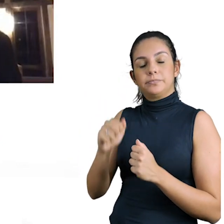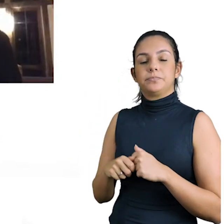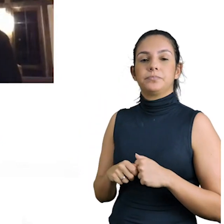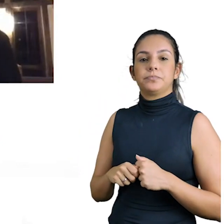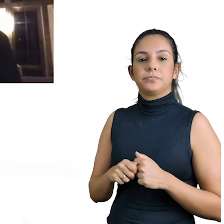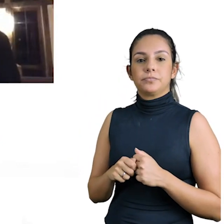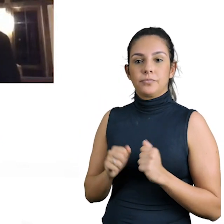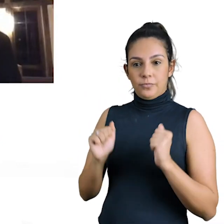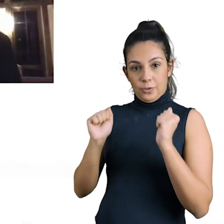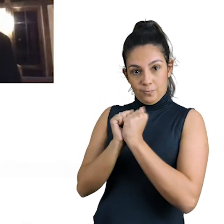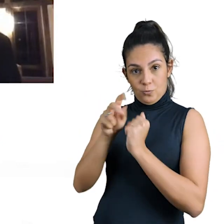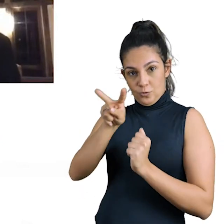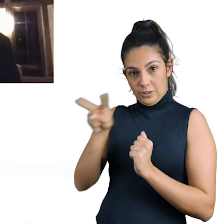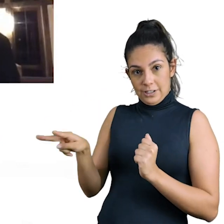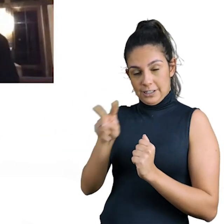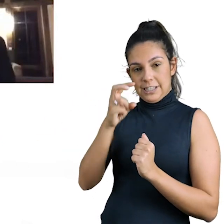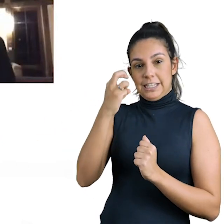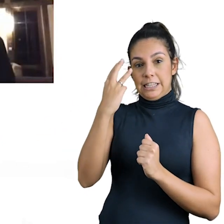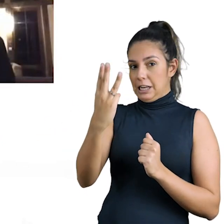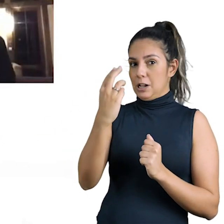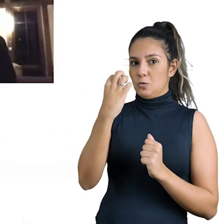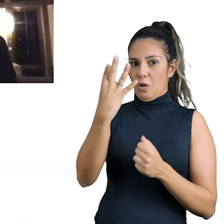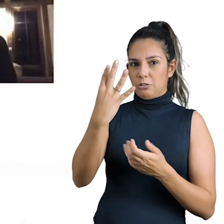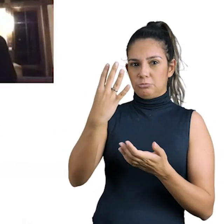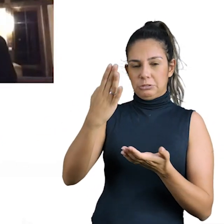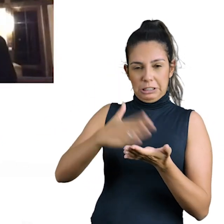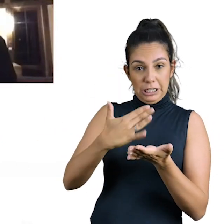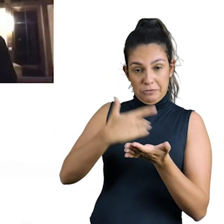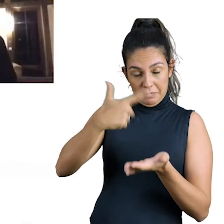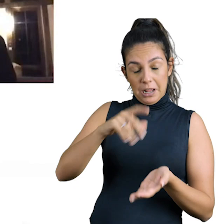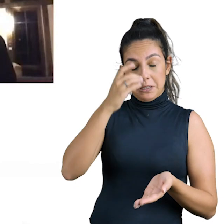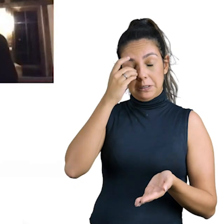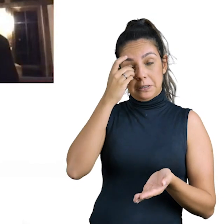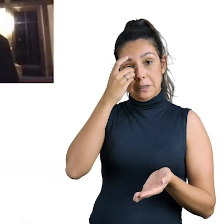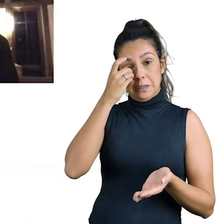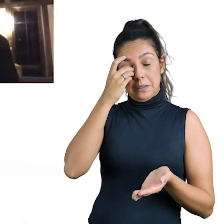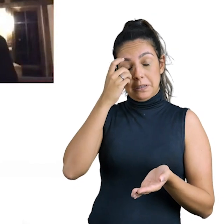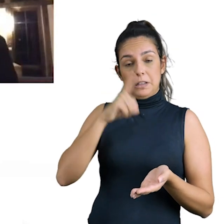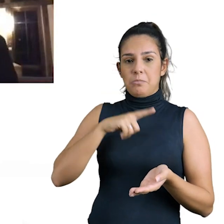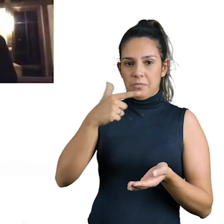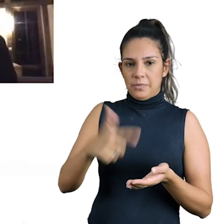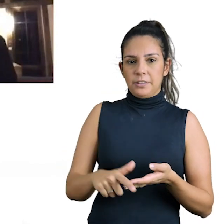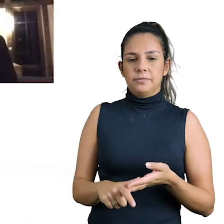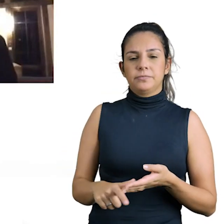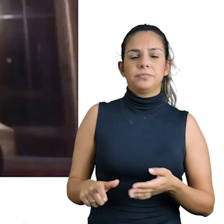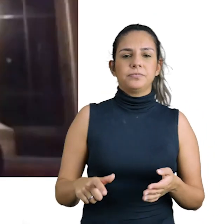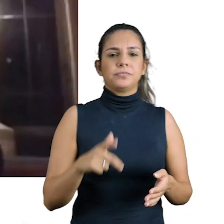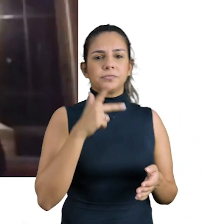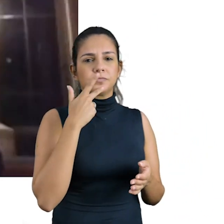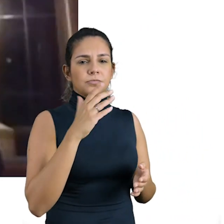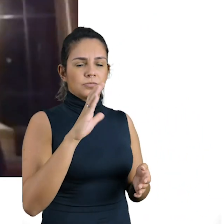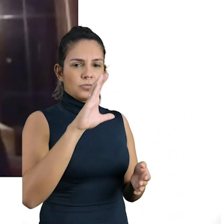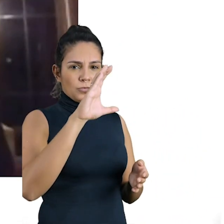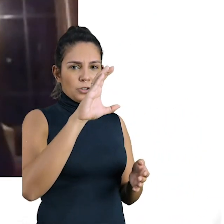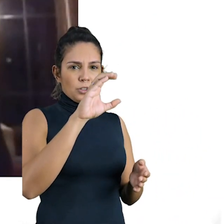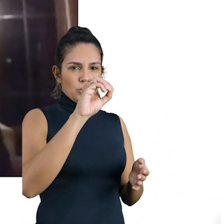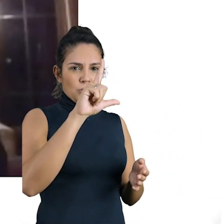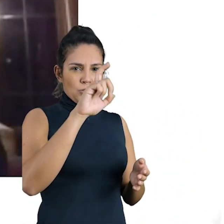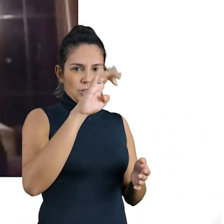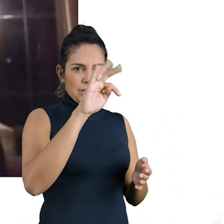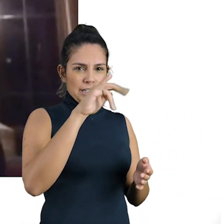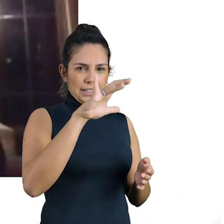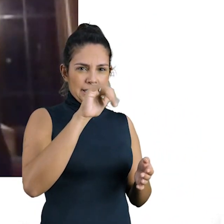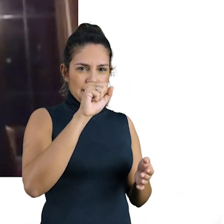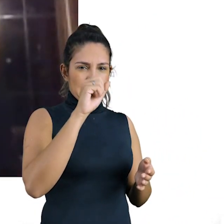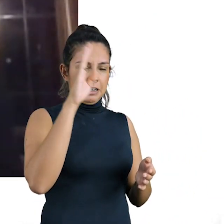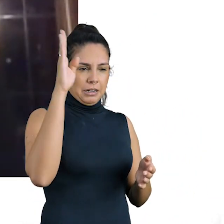Starling, parceira da Lília já em 3 ou 4 livros, Lília, ou mais? Com as coletâneas mais, né? A coletânea